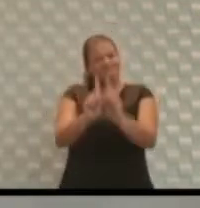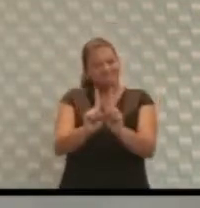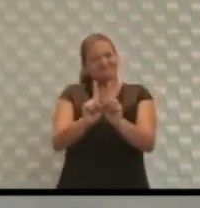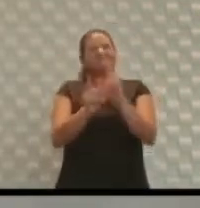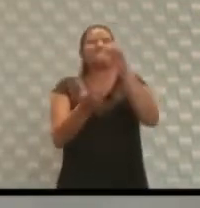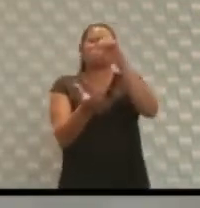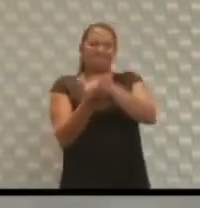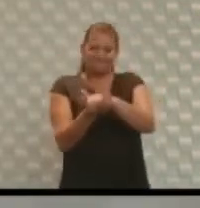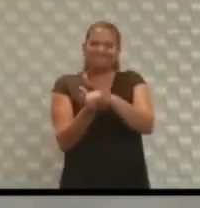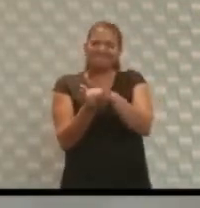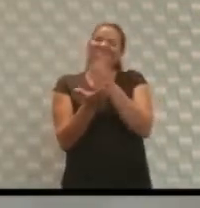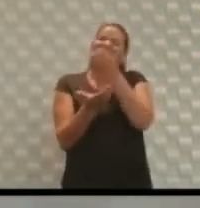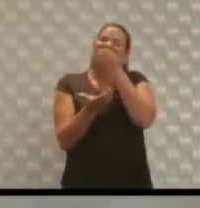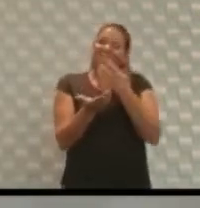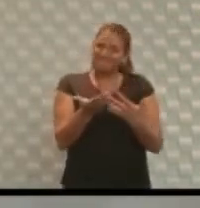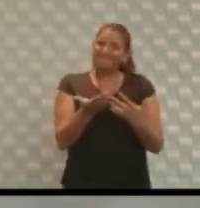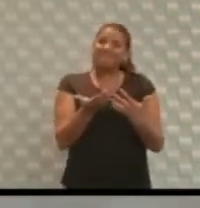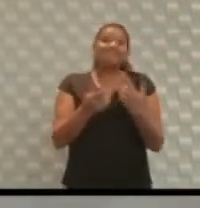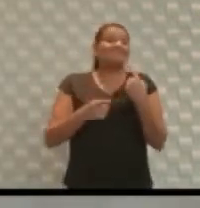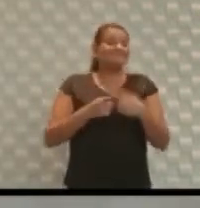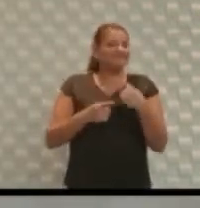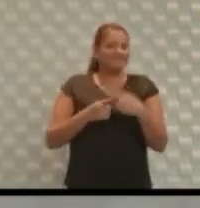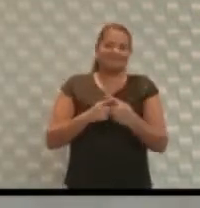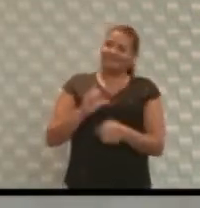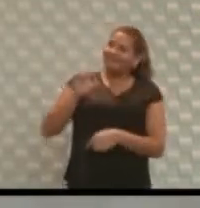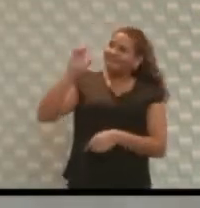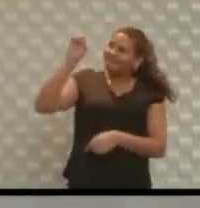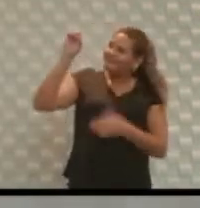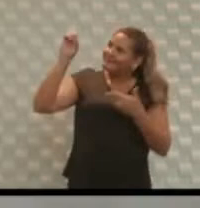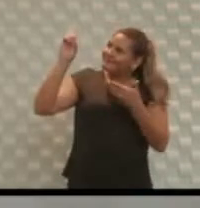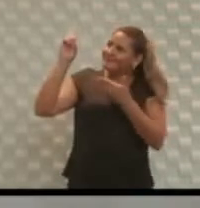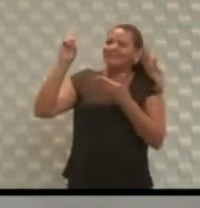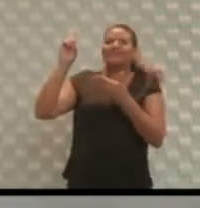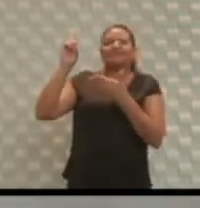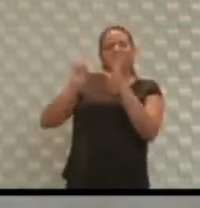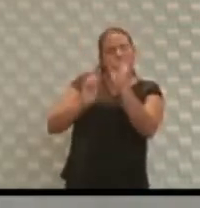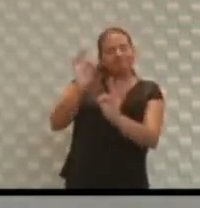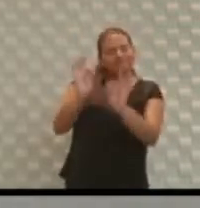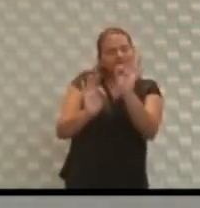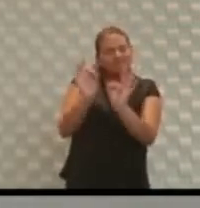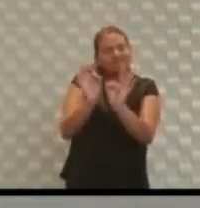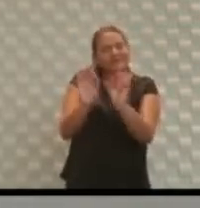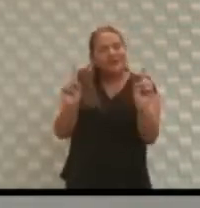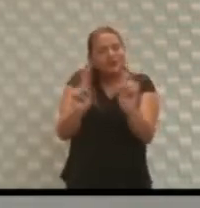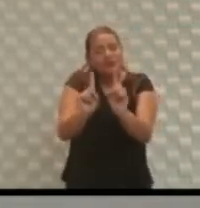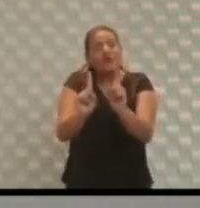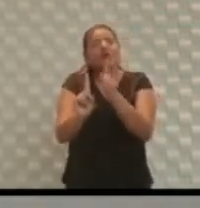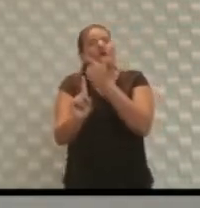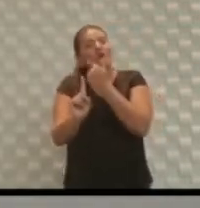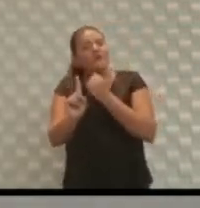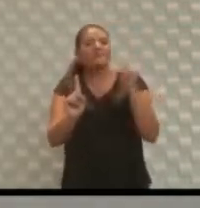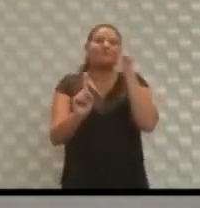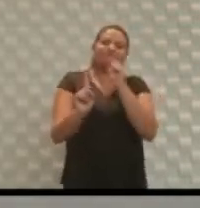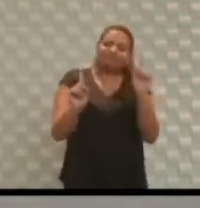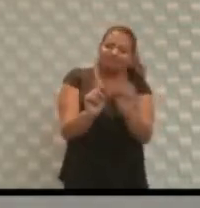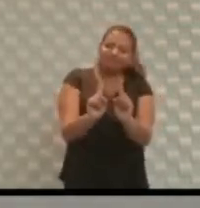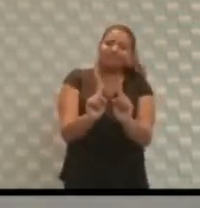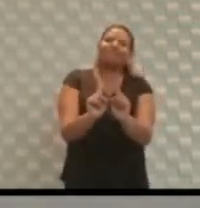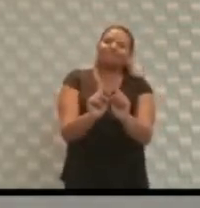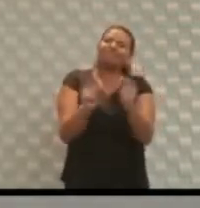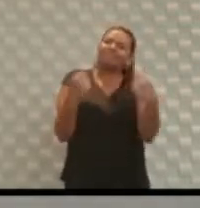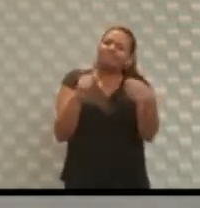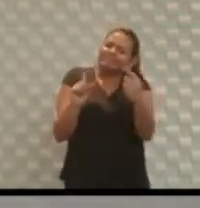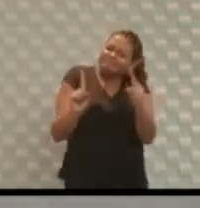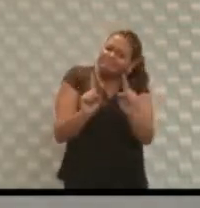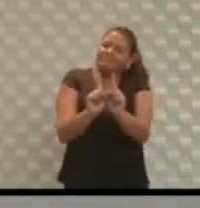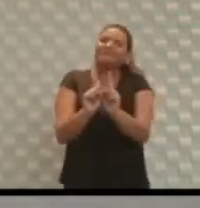Deus, ele fez o homem e ele fez a mulher para ser parceira, companheira. E eu acho que,